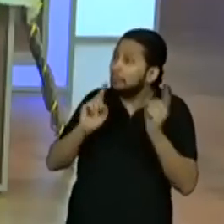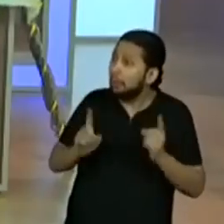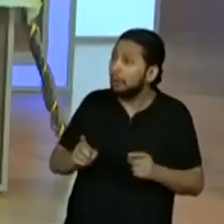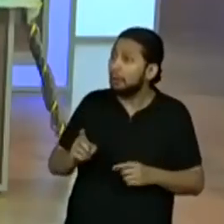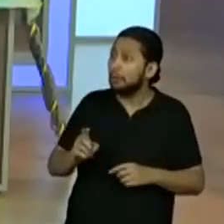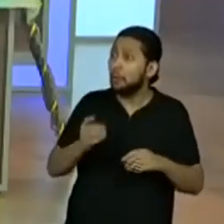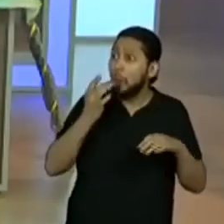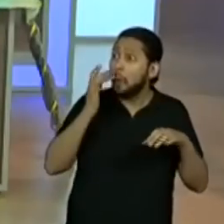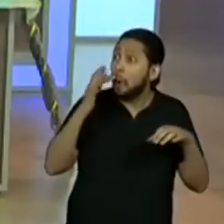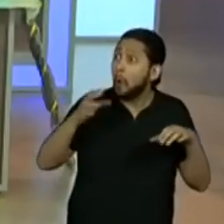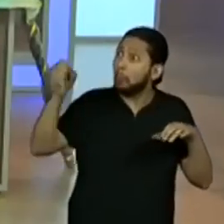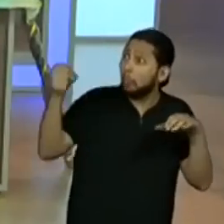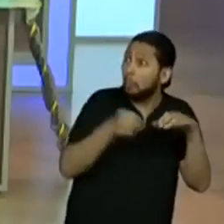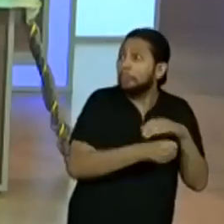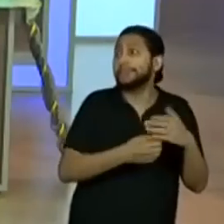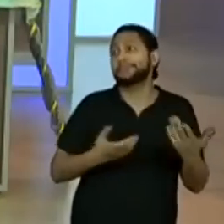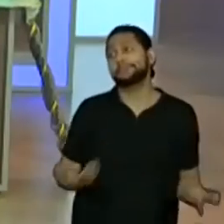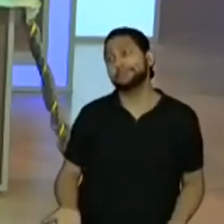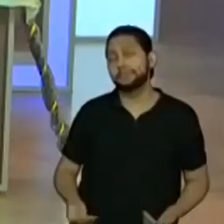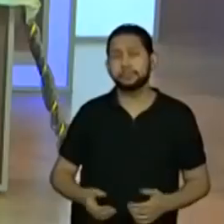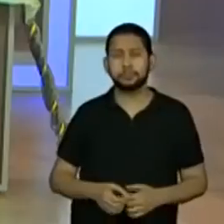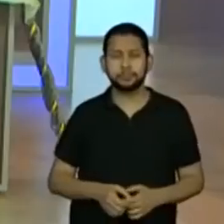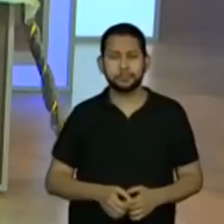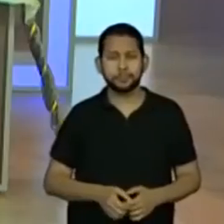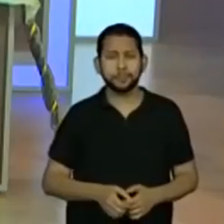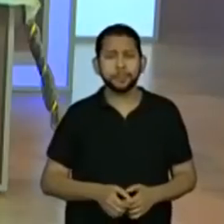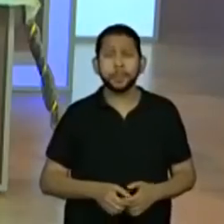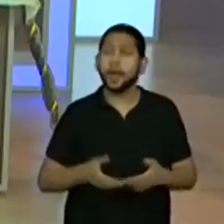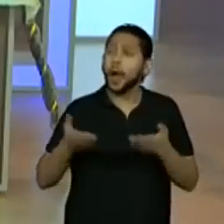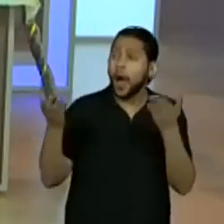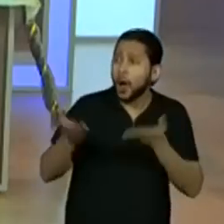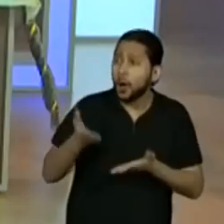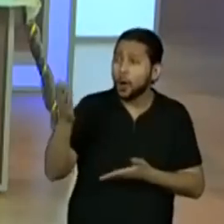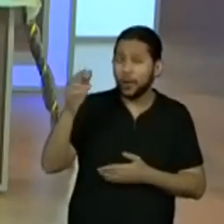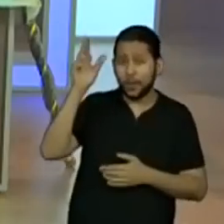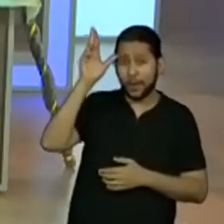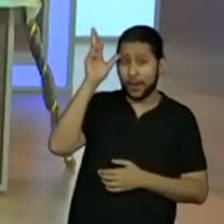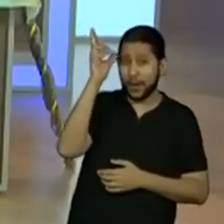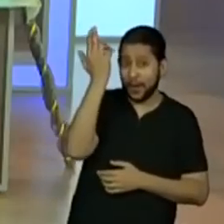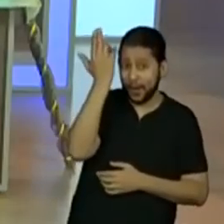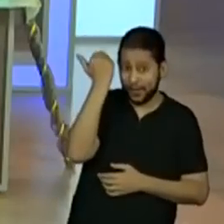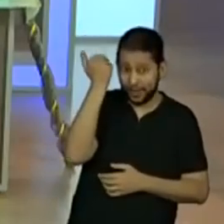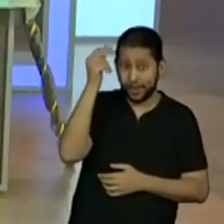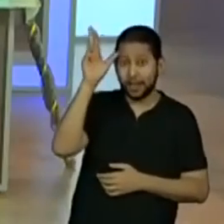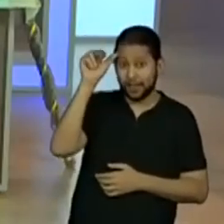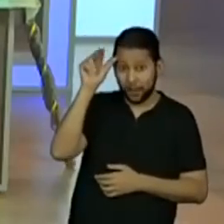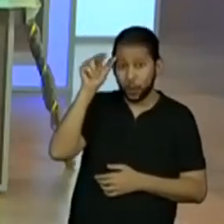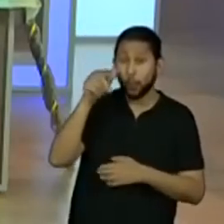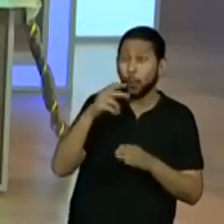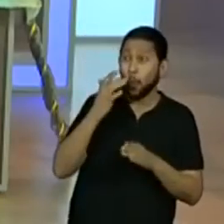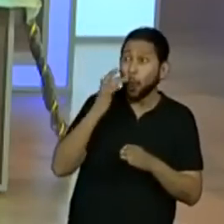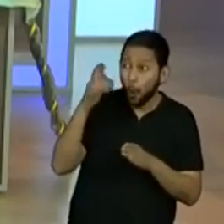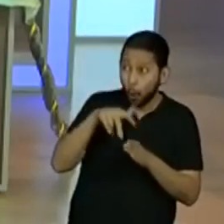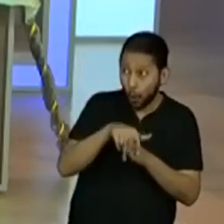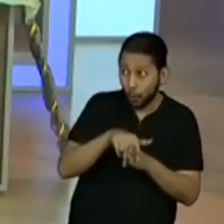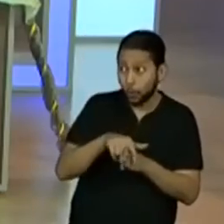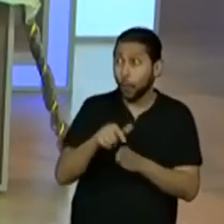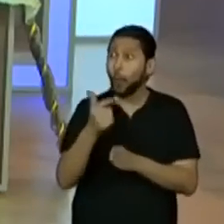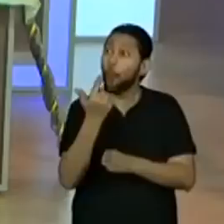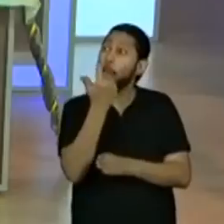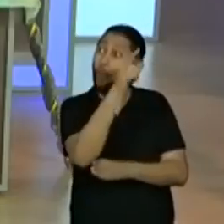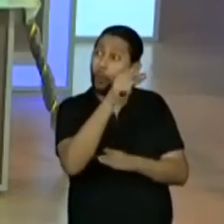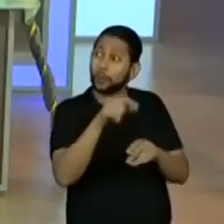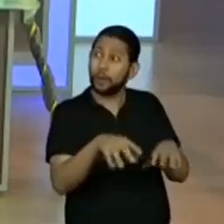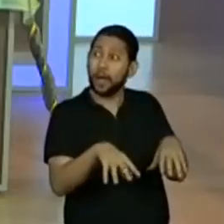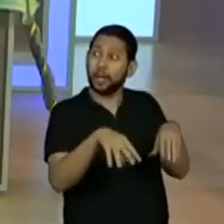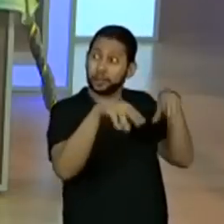bem, você agora vai ter que conseguir o cavalo de ouro. Eu vou fazer o seguinte, vou te levar às portas de um castelo e lá tem